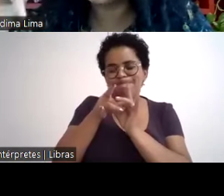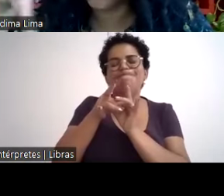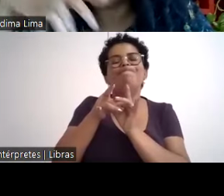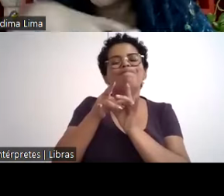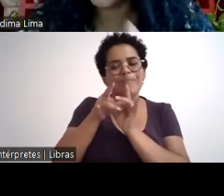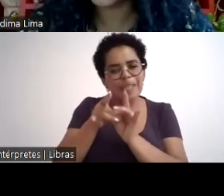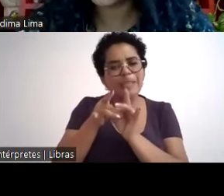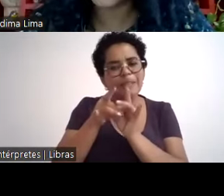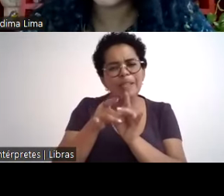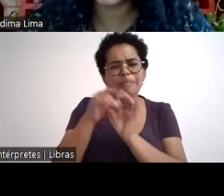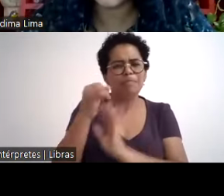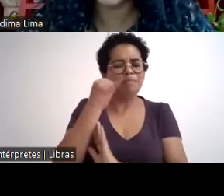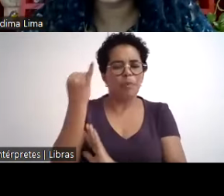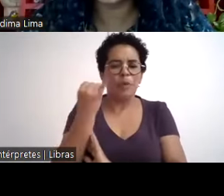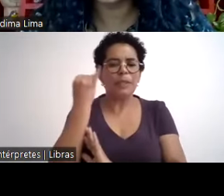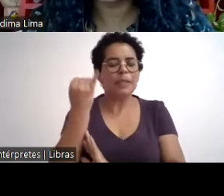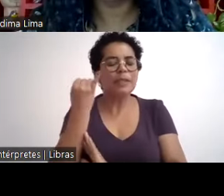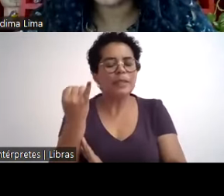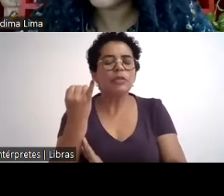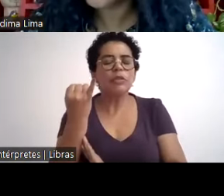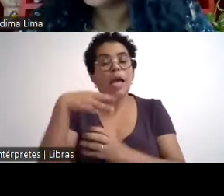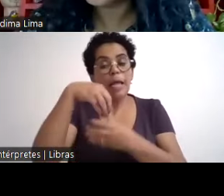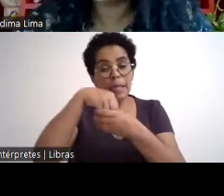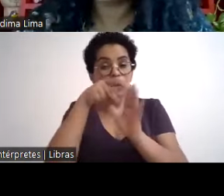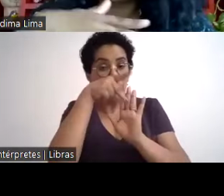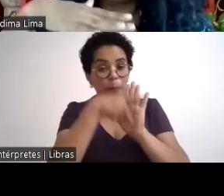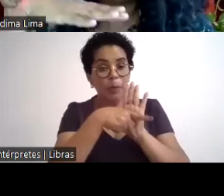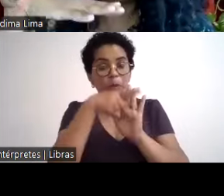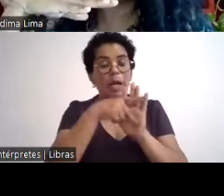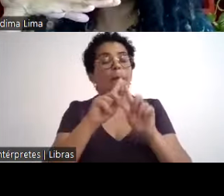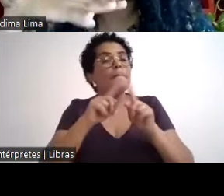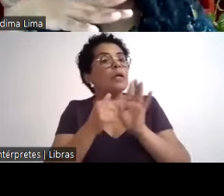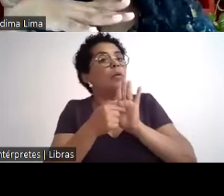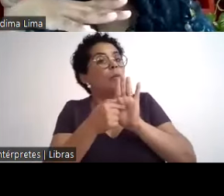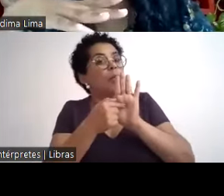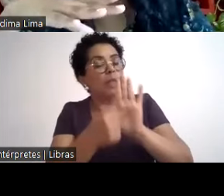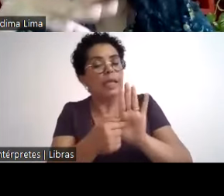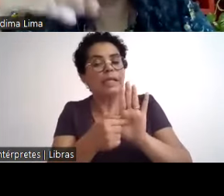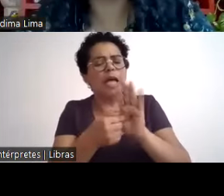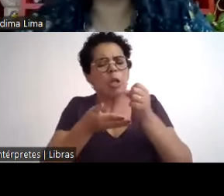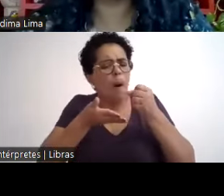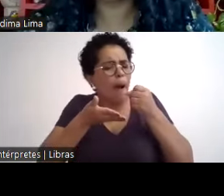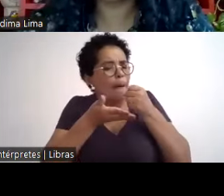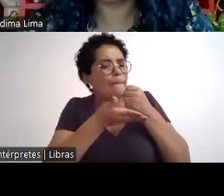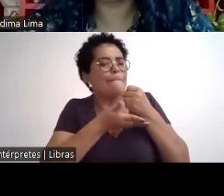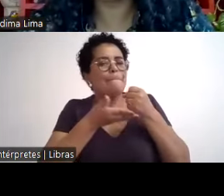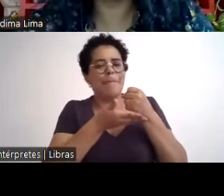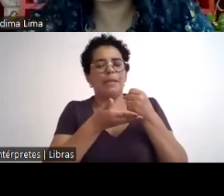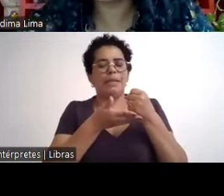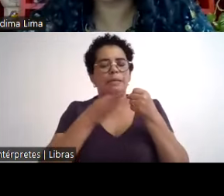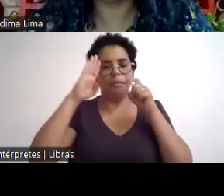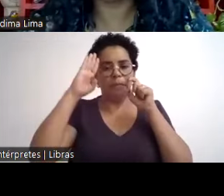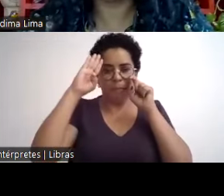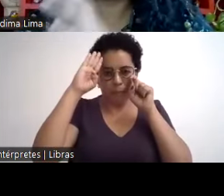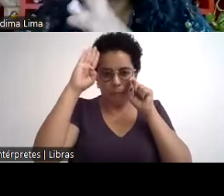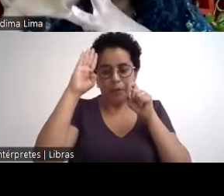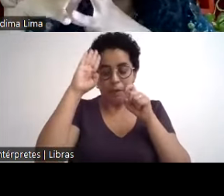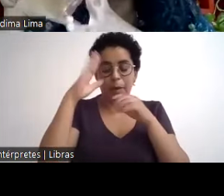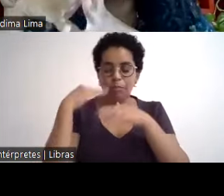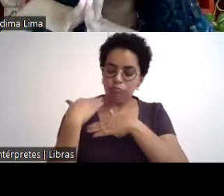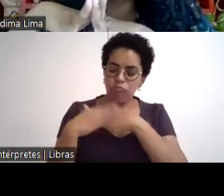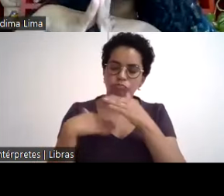esses três blocos que para mim são essenciais, mas, como eu disse, eles são a base dessa grande edificação.